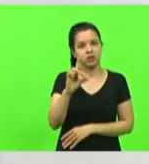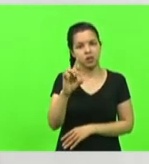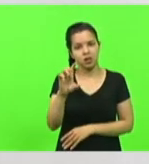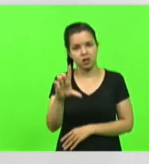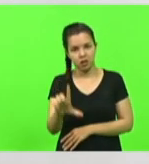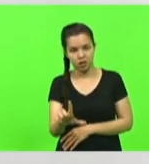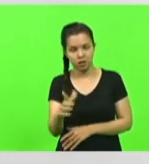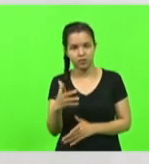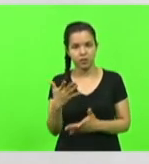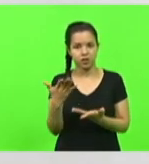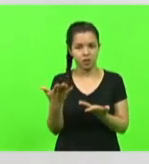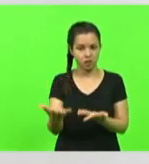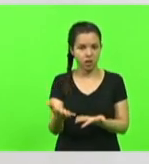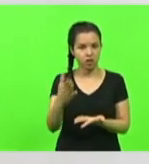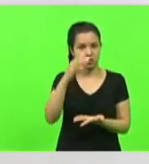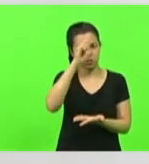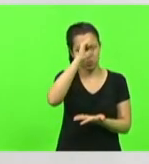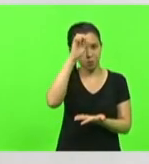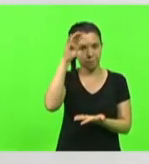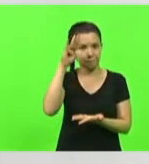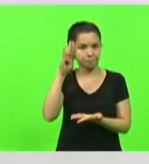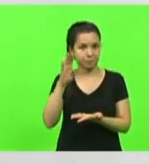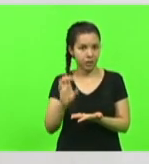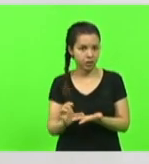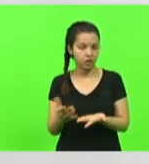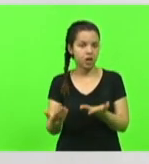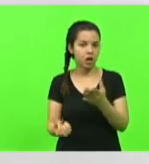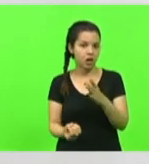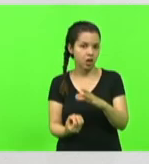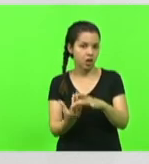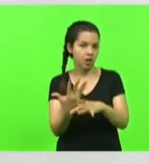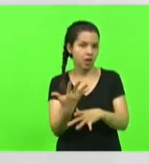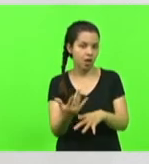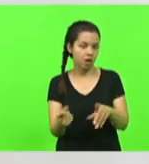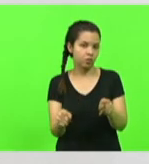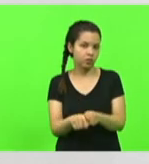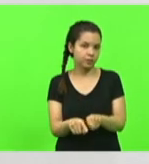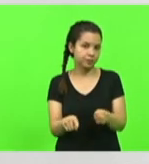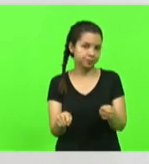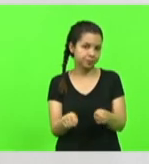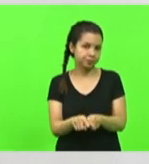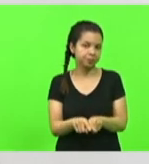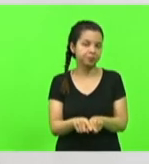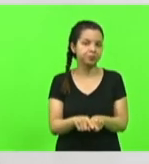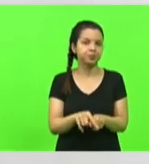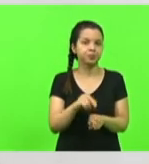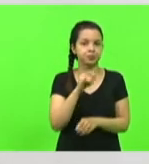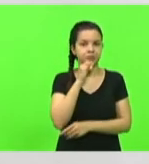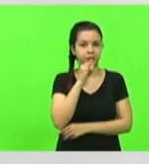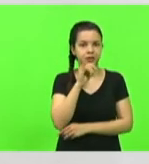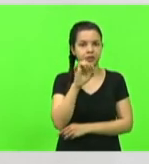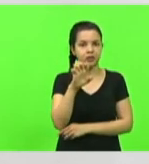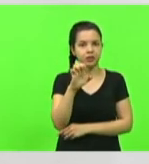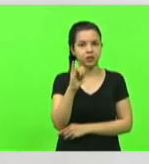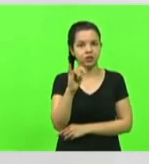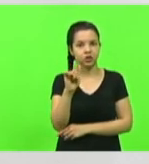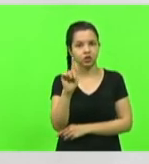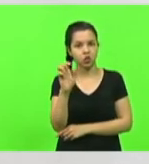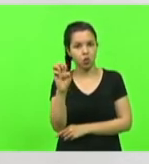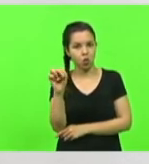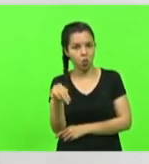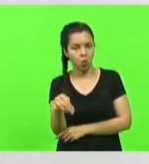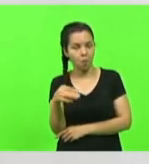foram os fundadores, na verdade, como o senhor Egon Otto Zuloff, já em